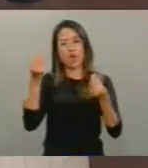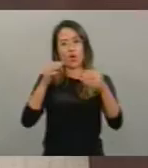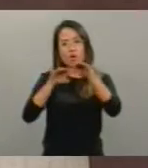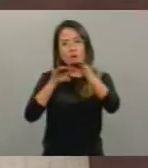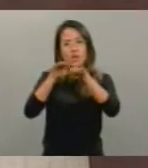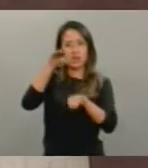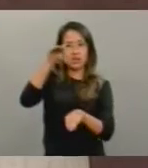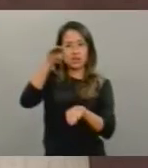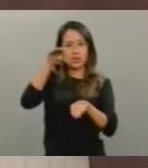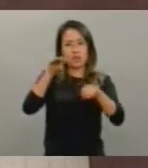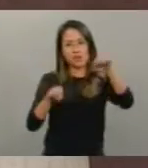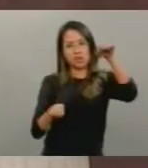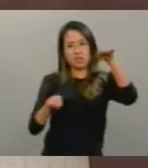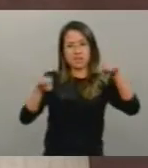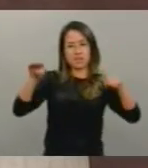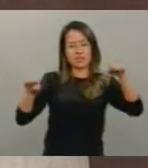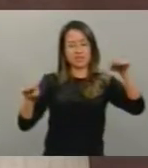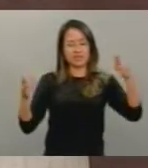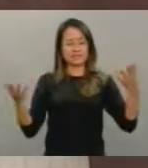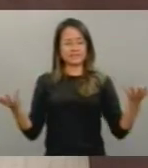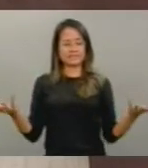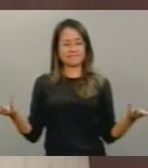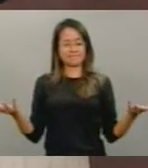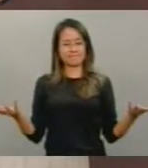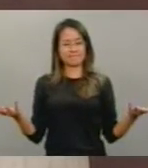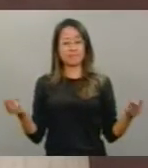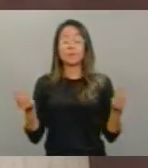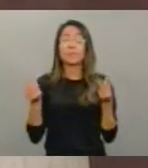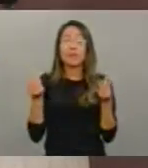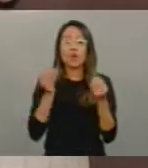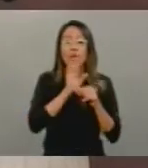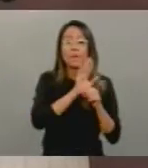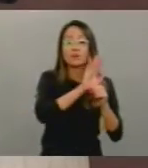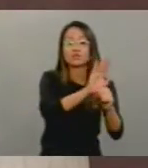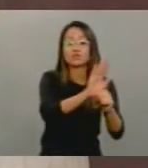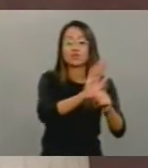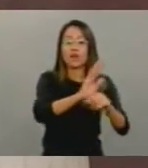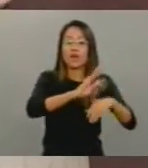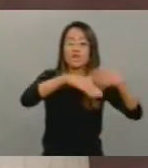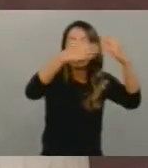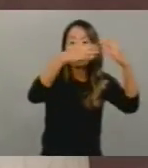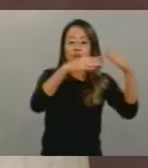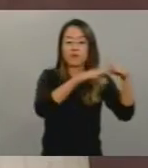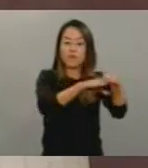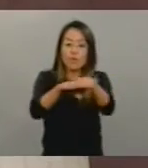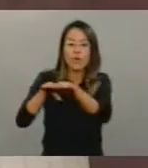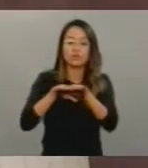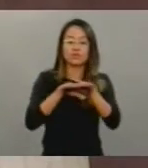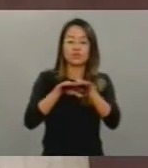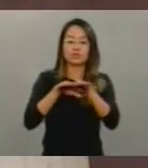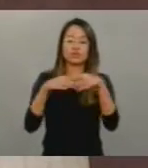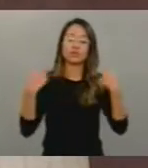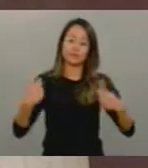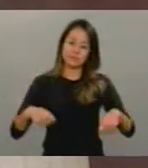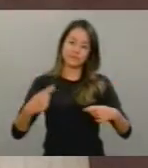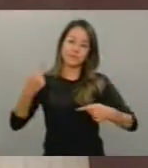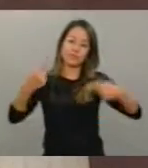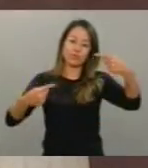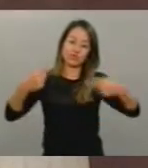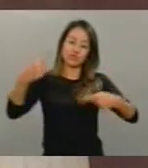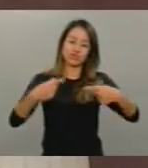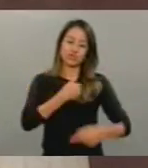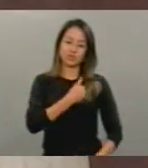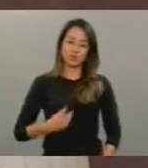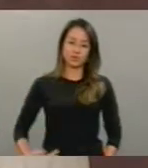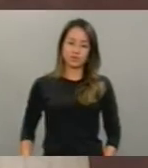que há uma desigualdade, patrocinar igualdade. Daí a necessidade de políticas específicas e políticas